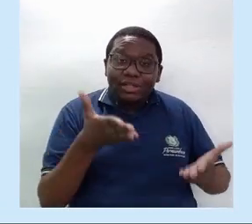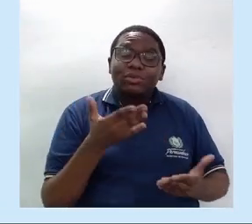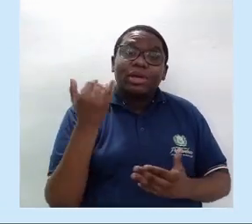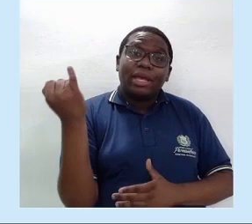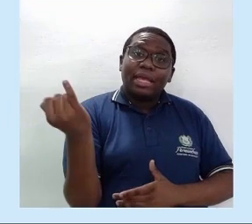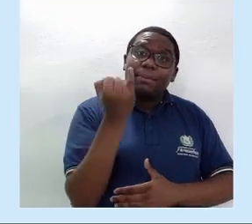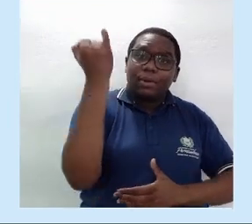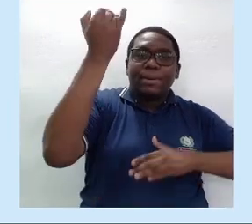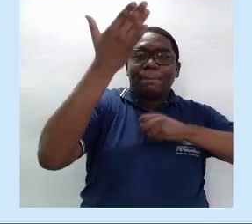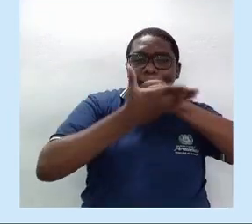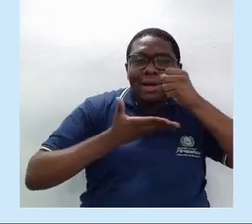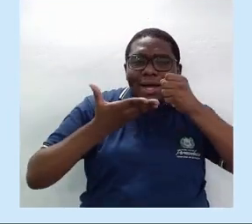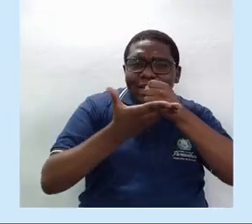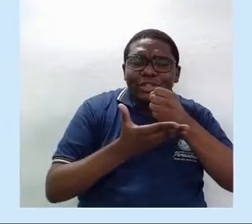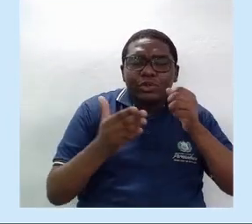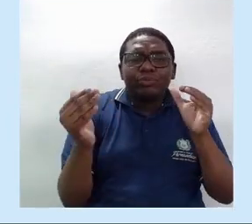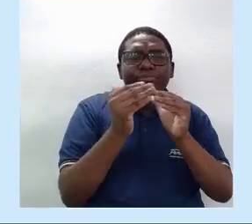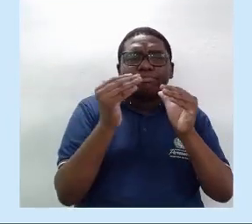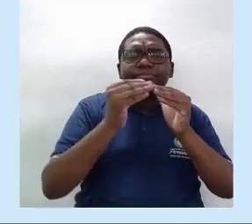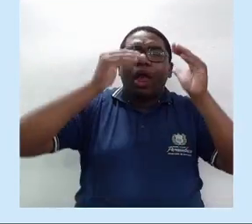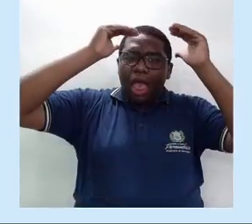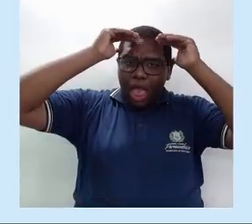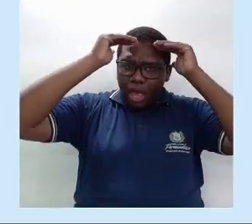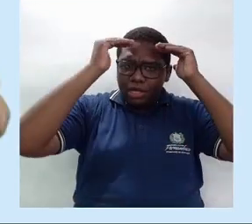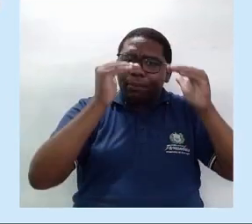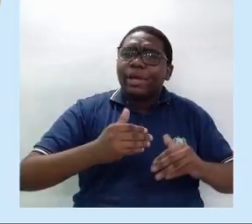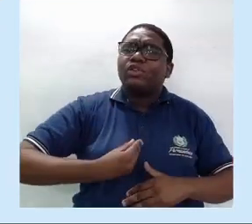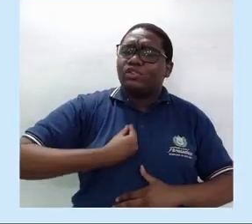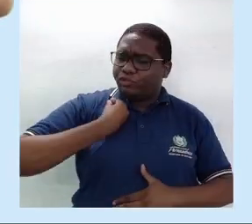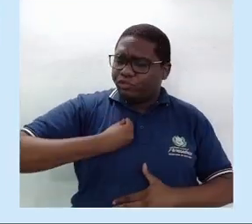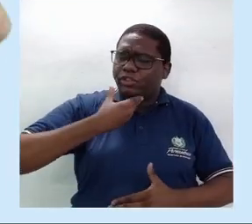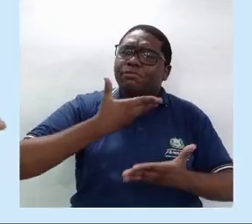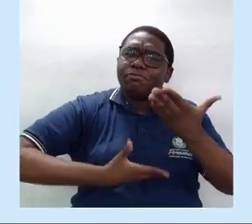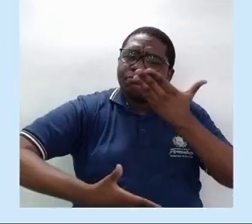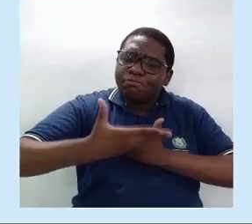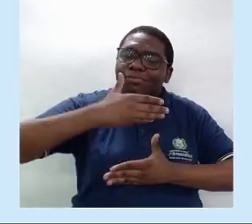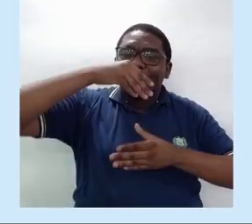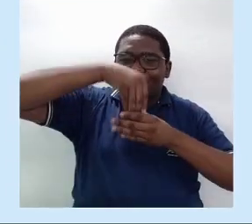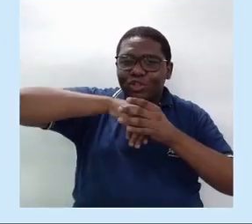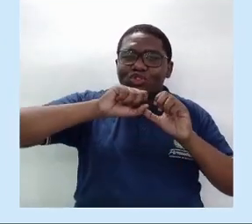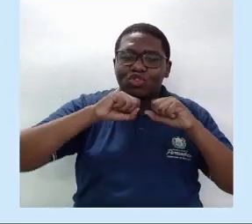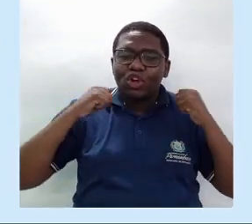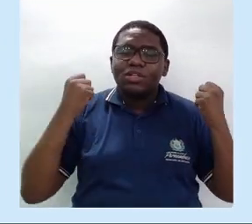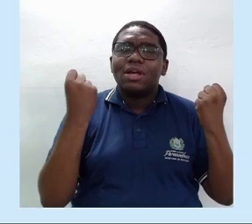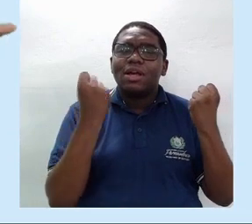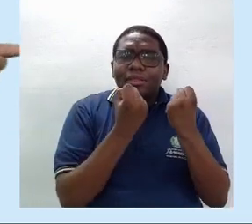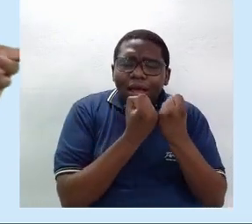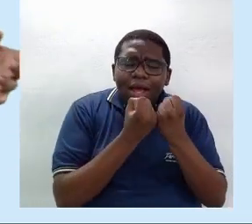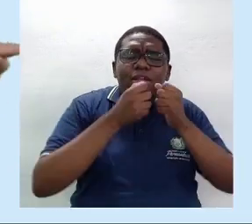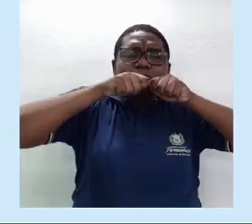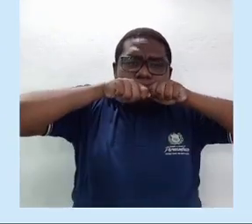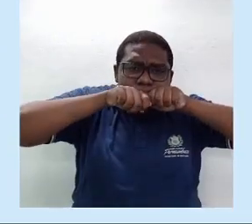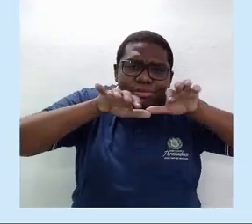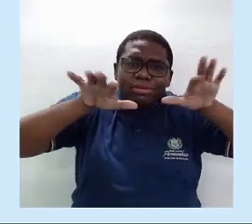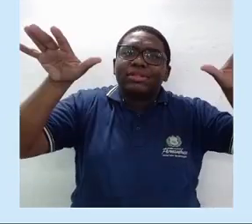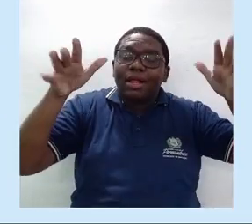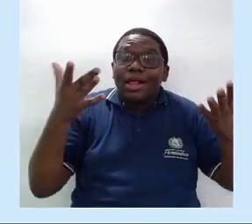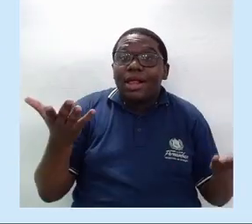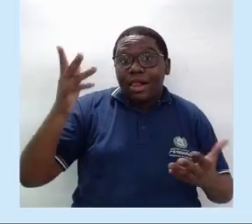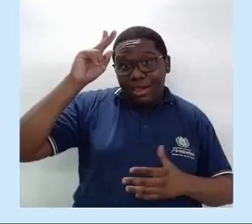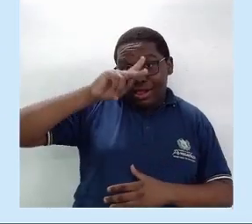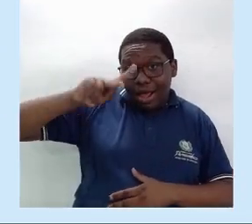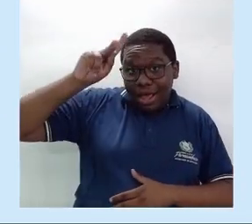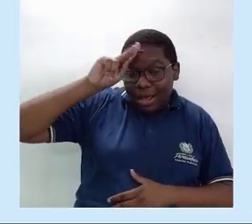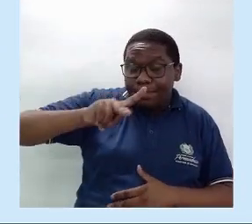básico do respeito, da convivência de uma sociedade plural. Lembrem-se que em nossa